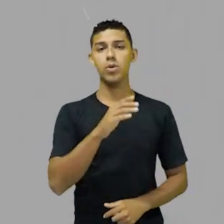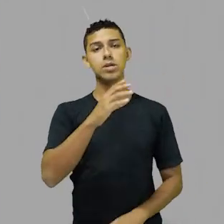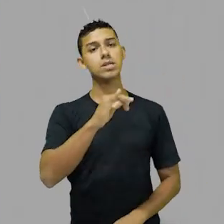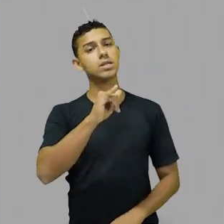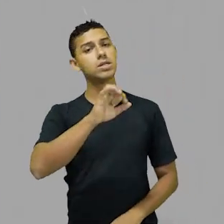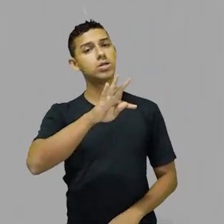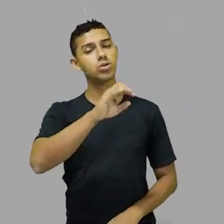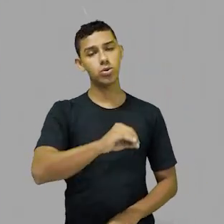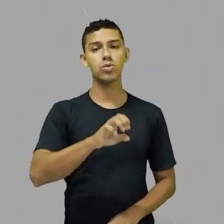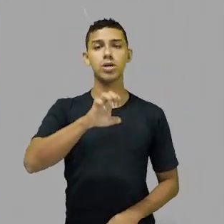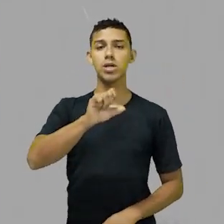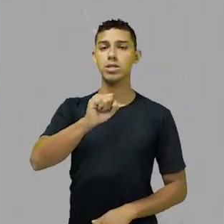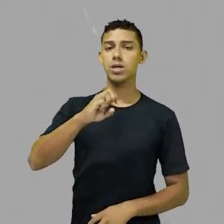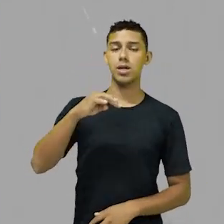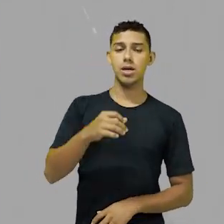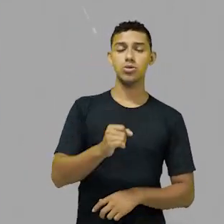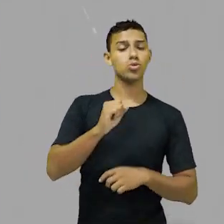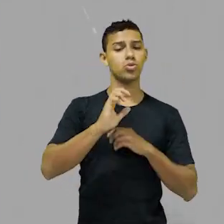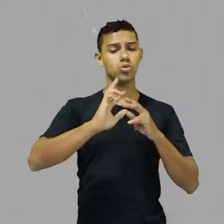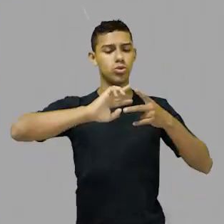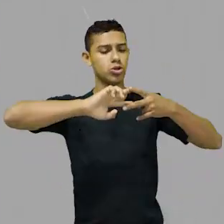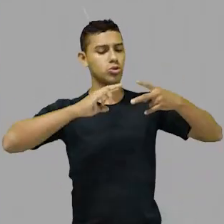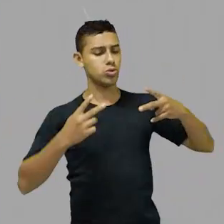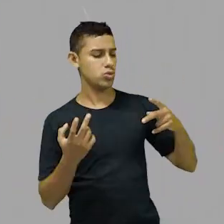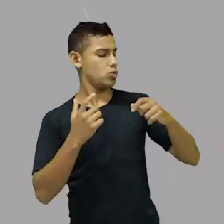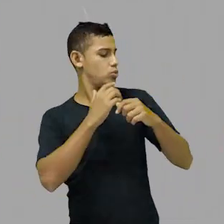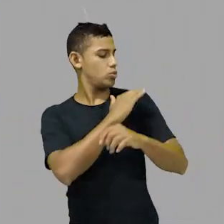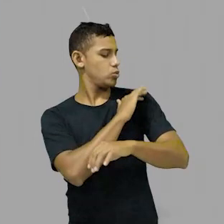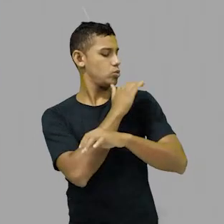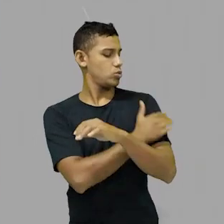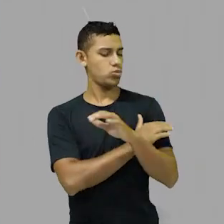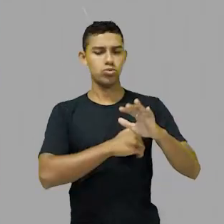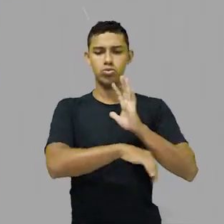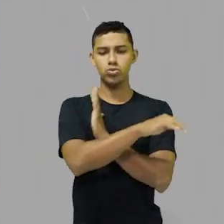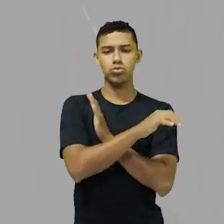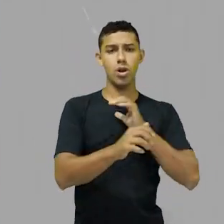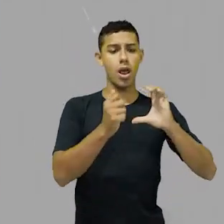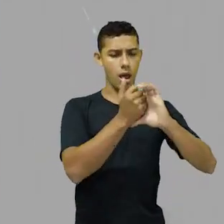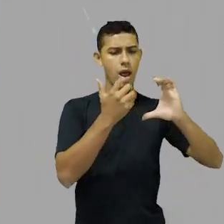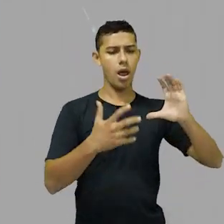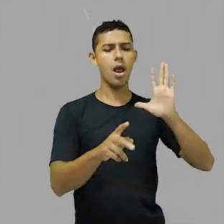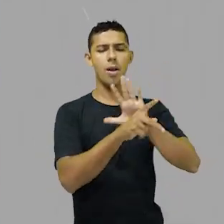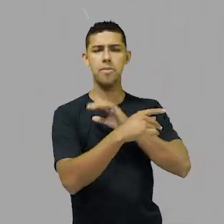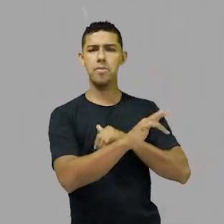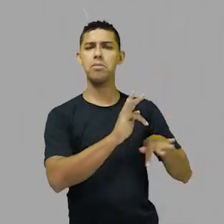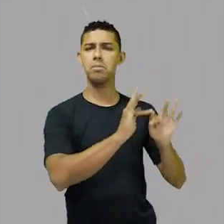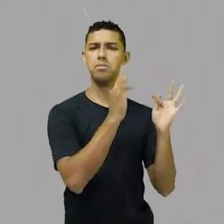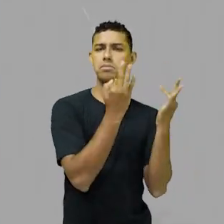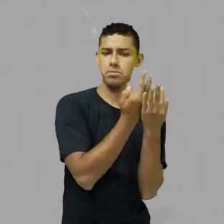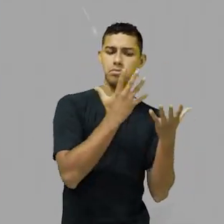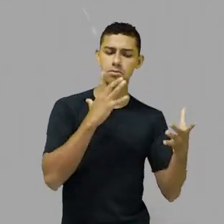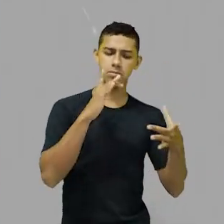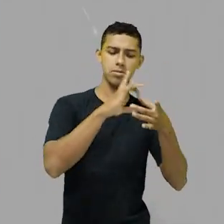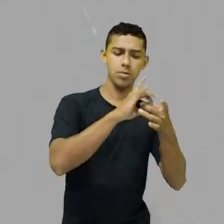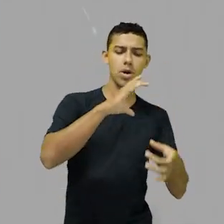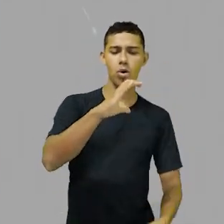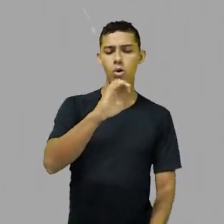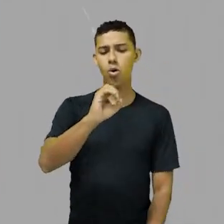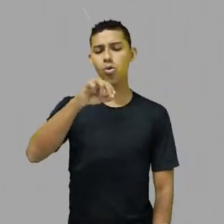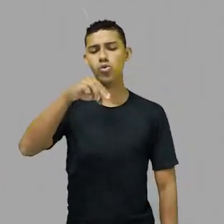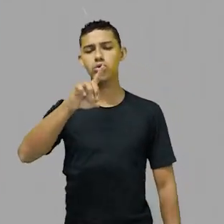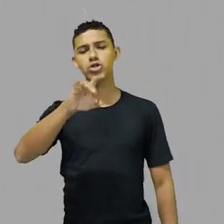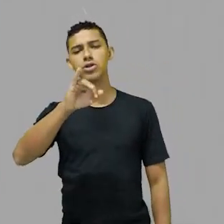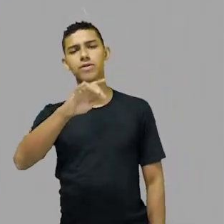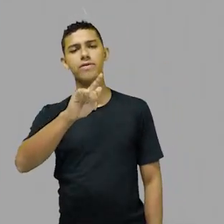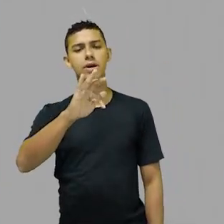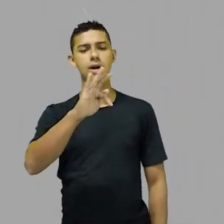citoesqueleto, dos nossos músculos. Todas essas informações são características genéticas que estão codificadas